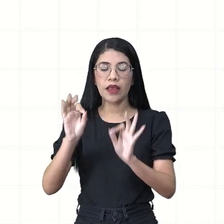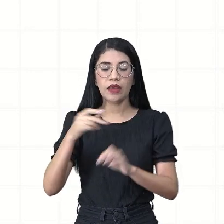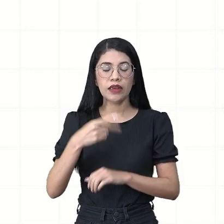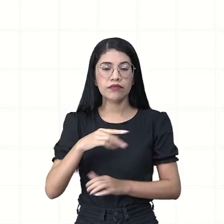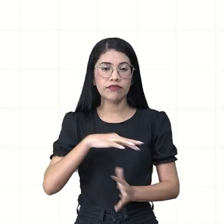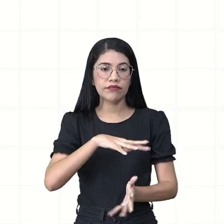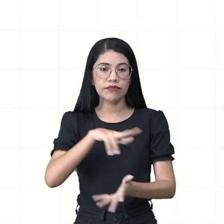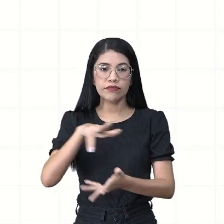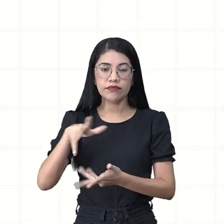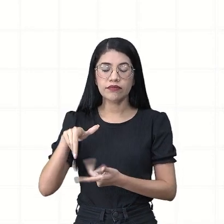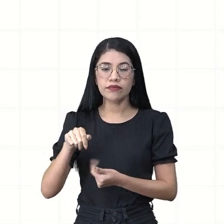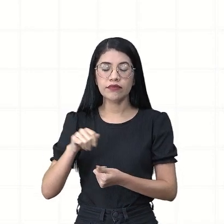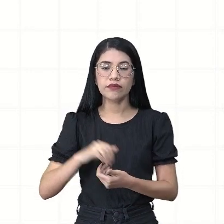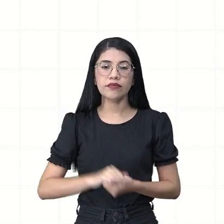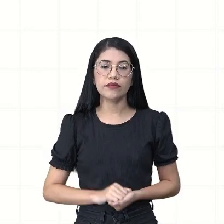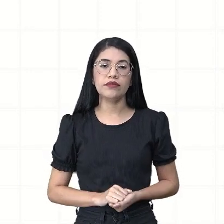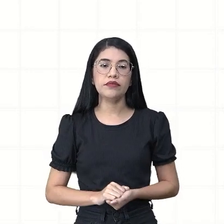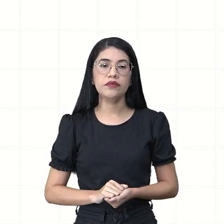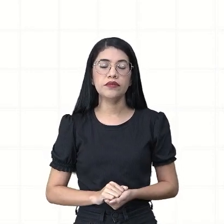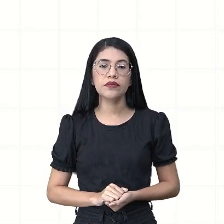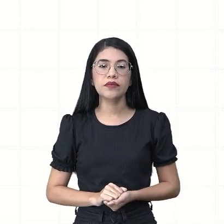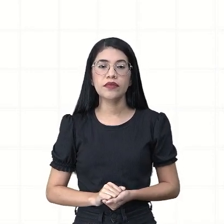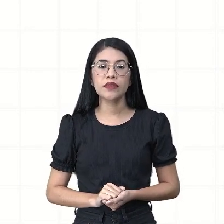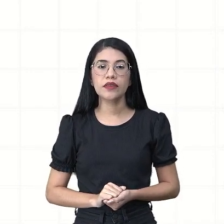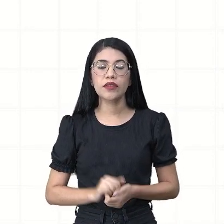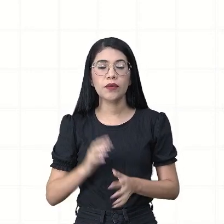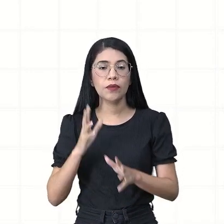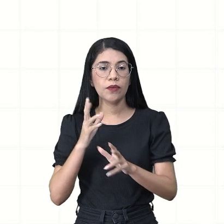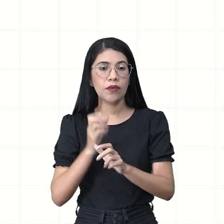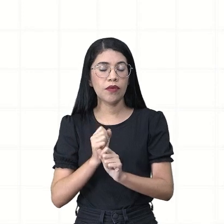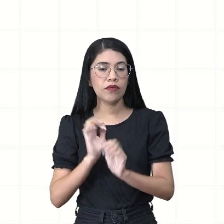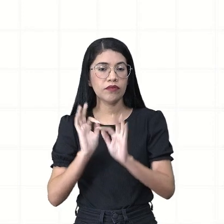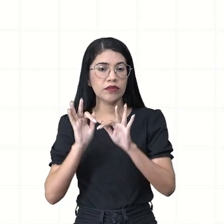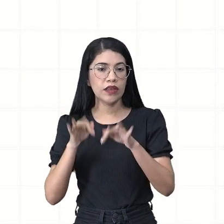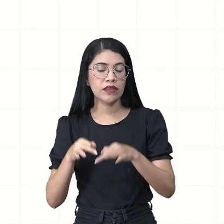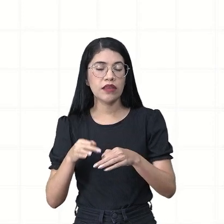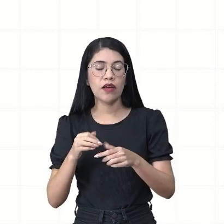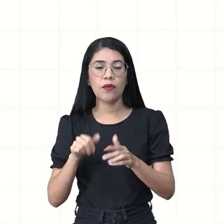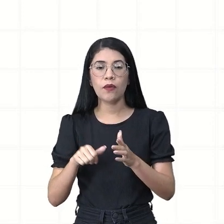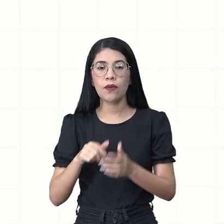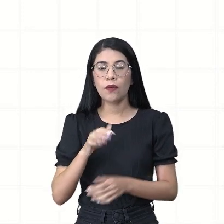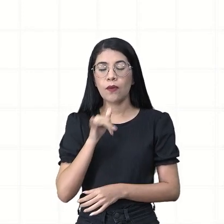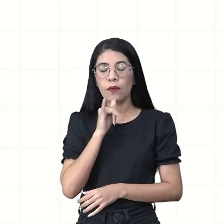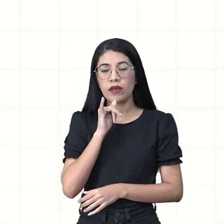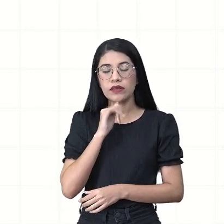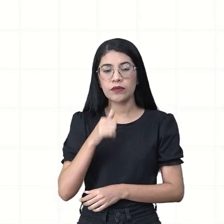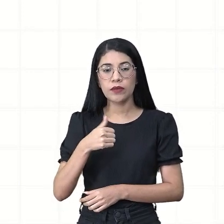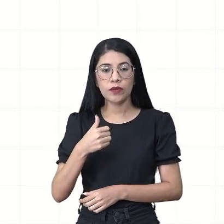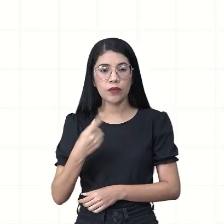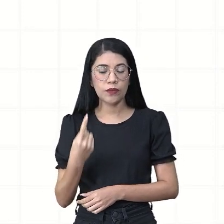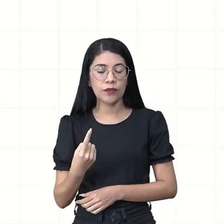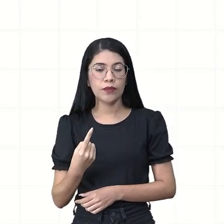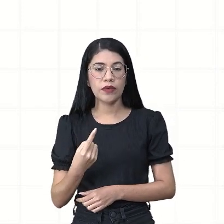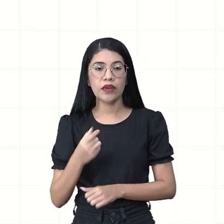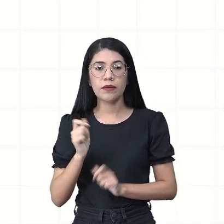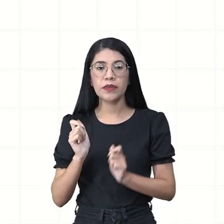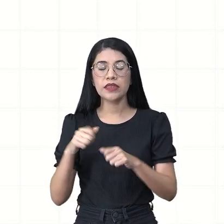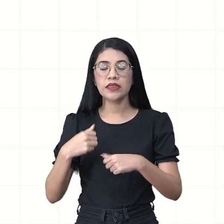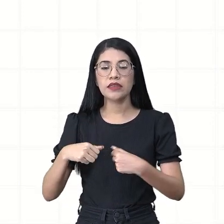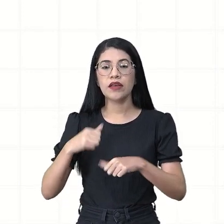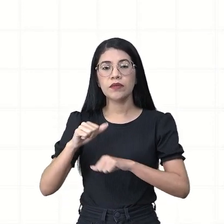Terra, né? Então, resolvemos aqui esse primeiro exemplo, que era para transformar aqui